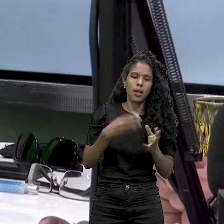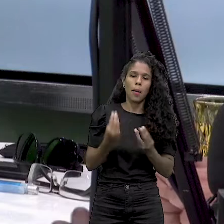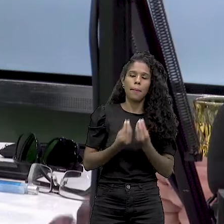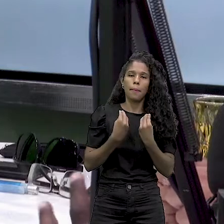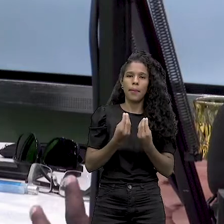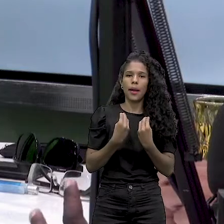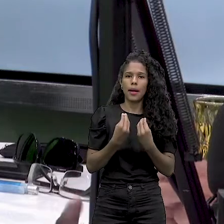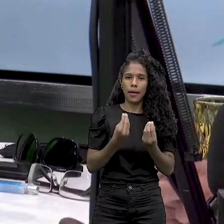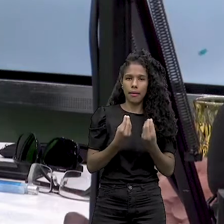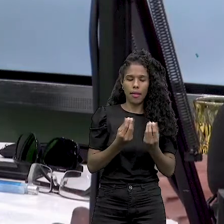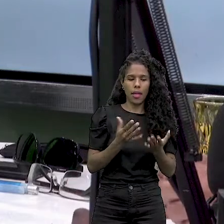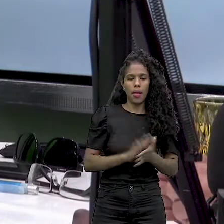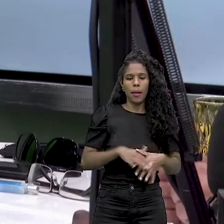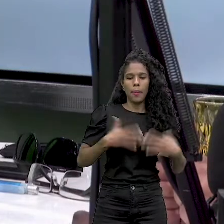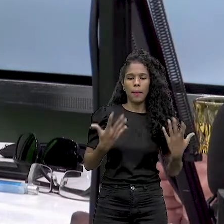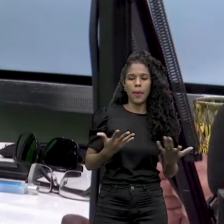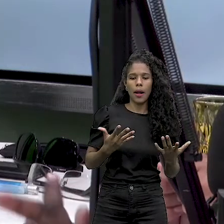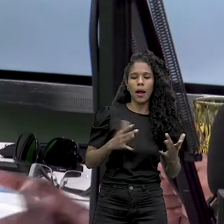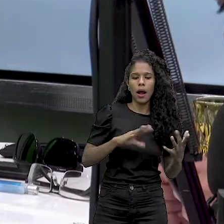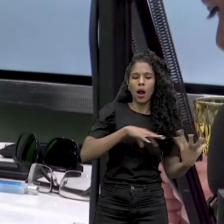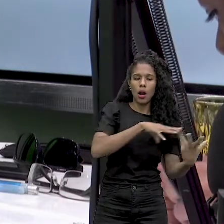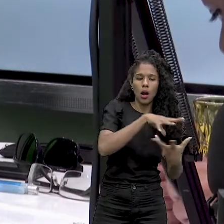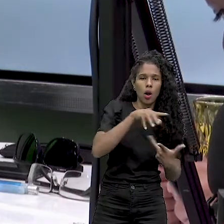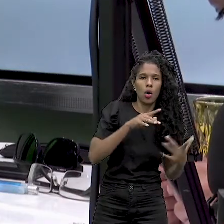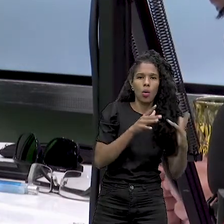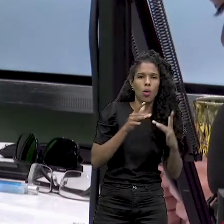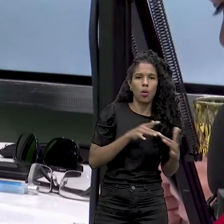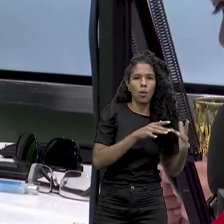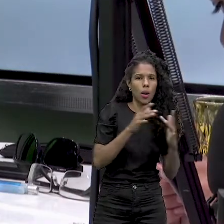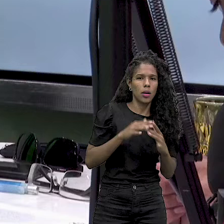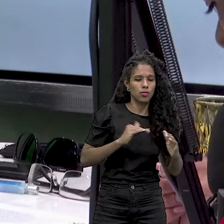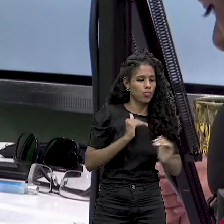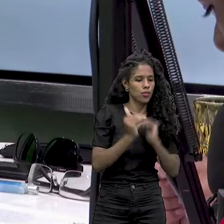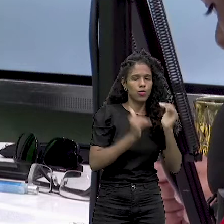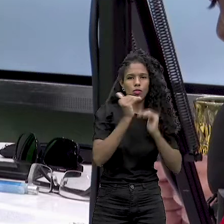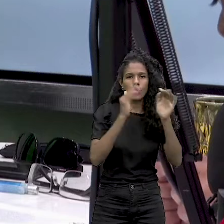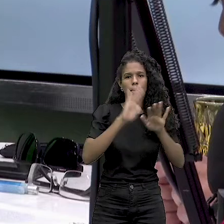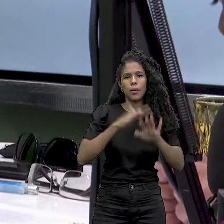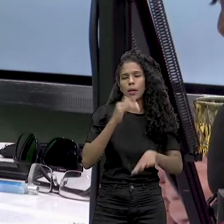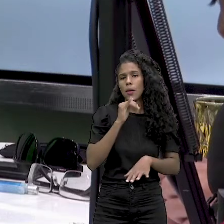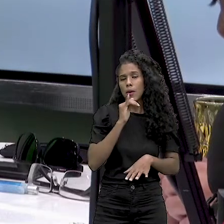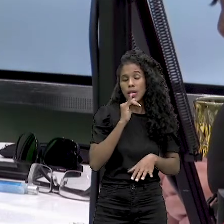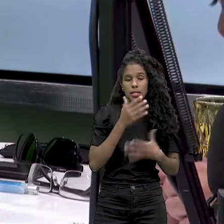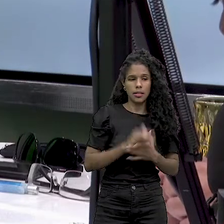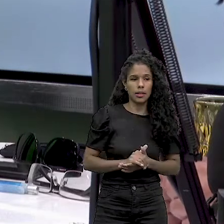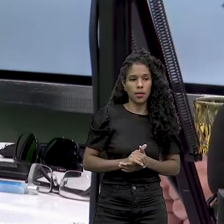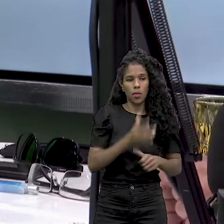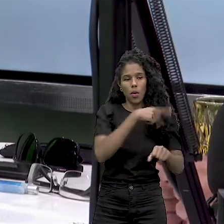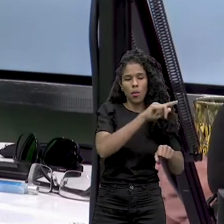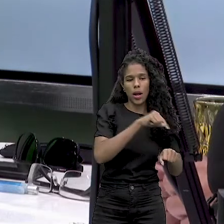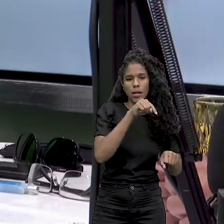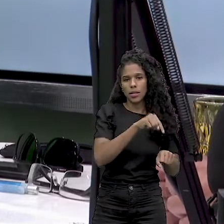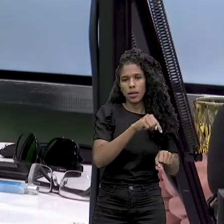nós, não vai ter imposto mais de importação e exportação. Aí ali chamado bloco econômico, onde dentro daquele